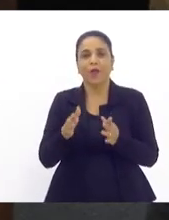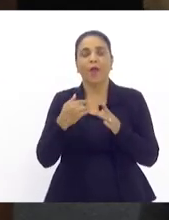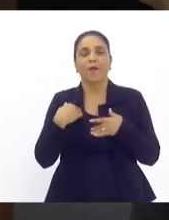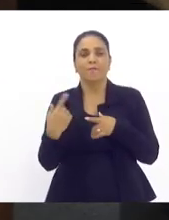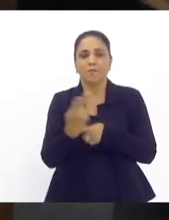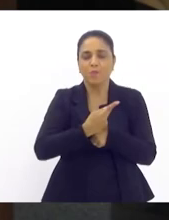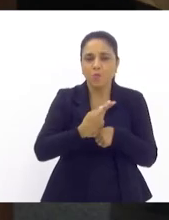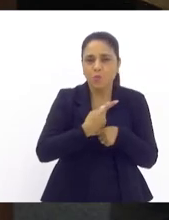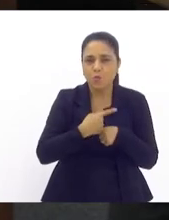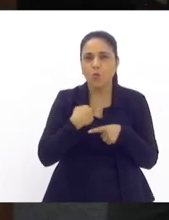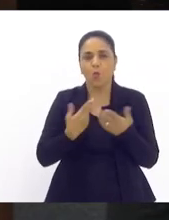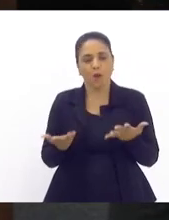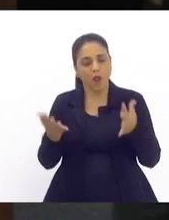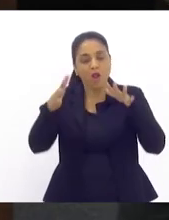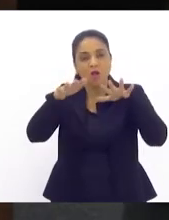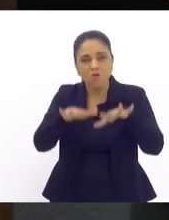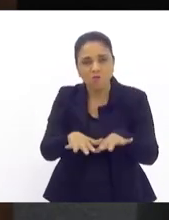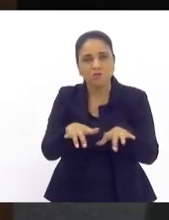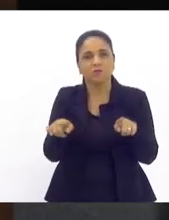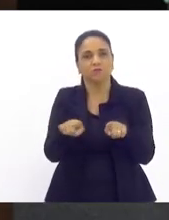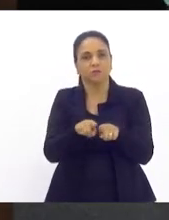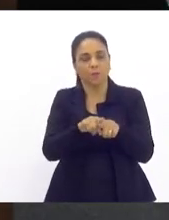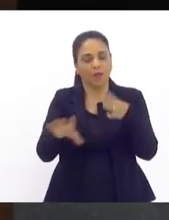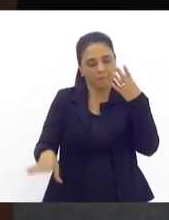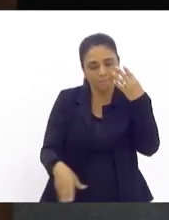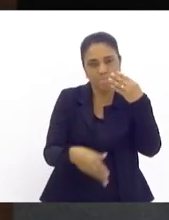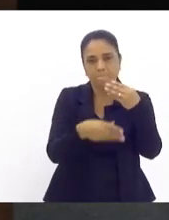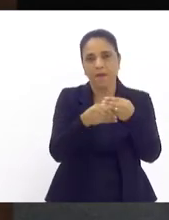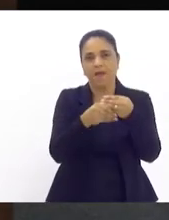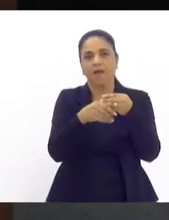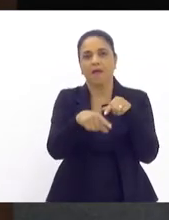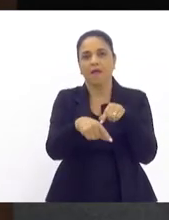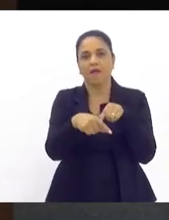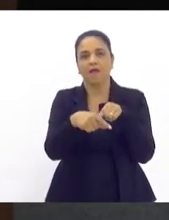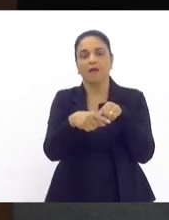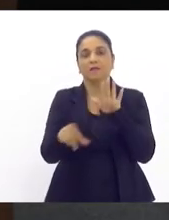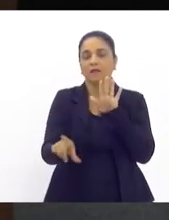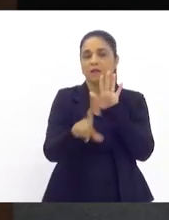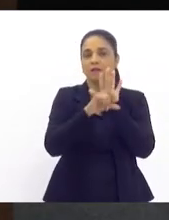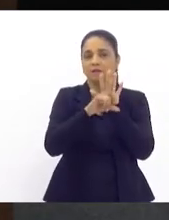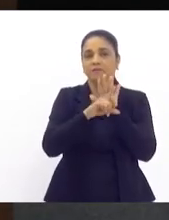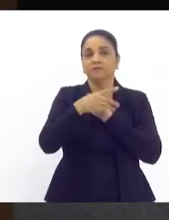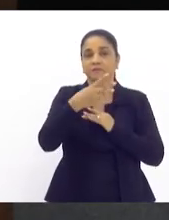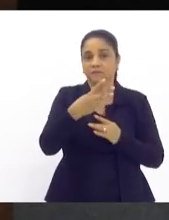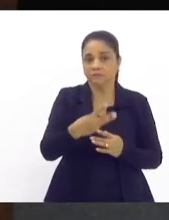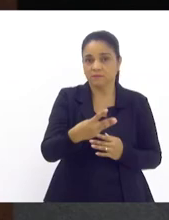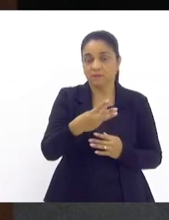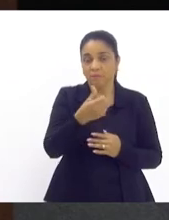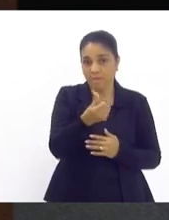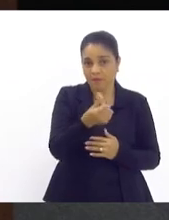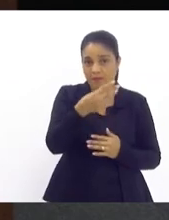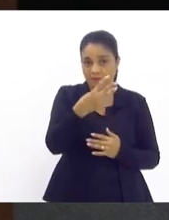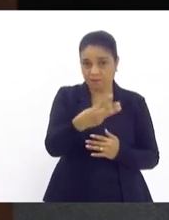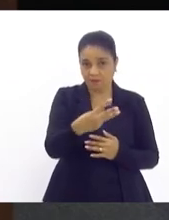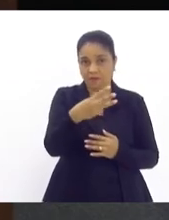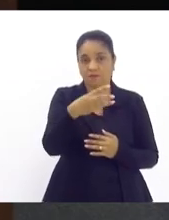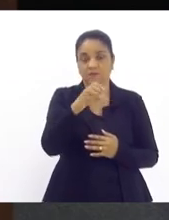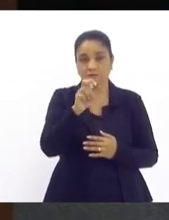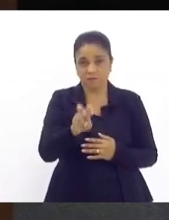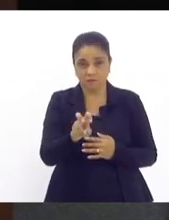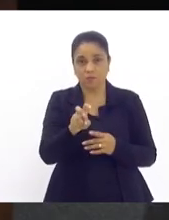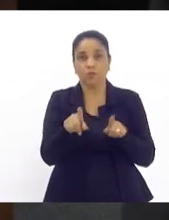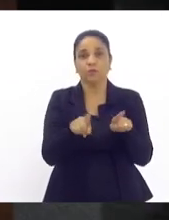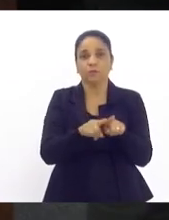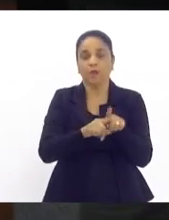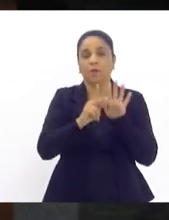Excelência a inclusão na ordem do dia da indicação legislativa 635 e do projeto de lei 366